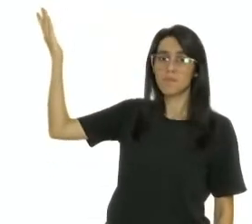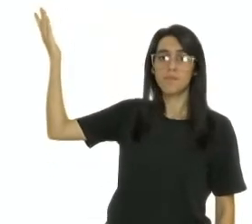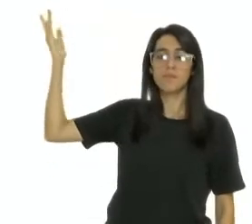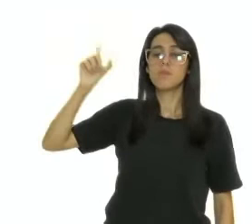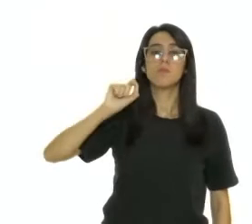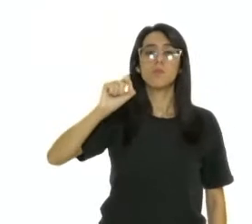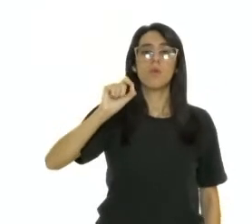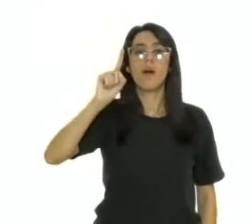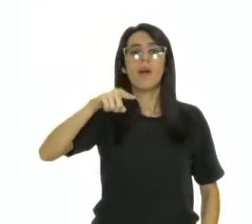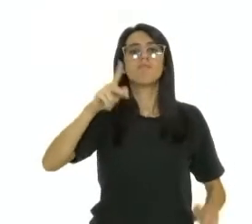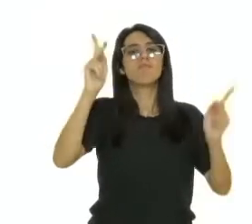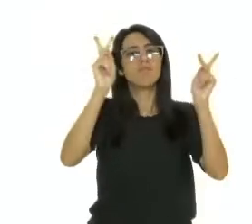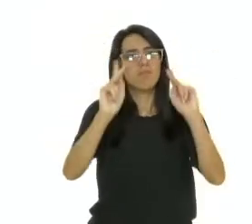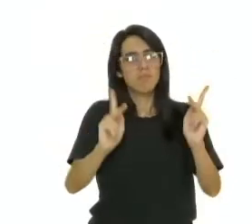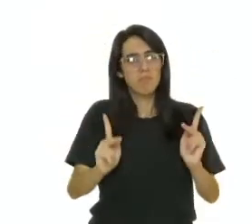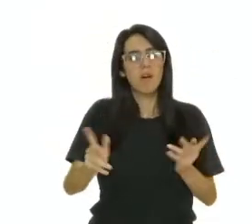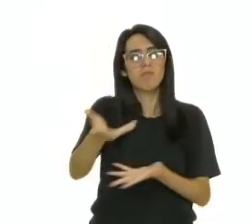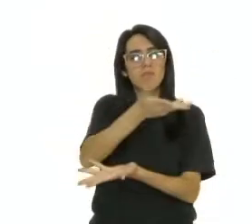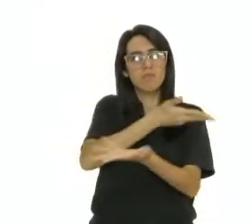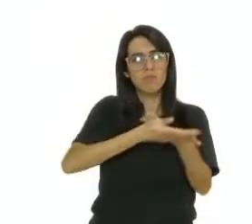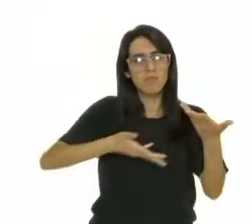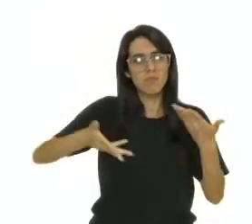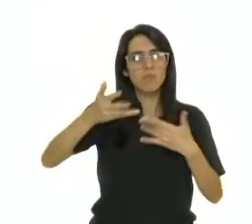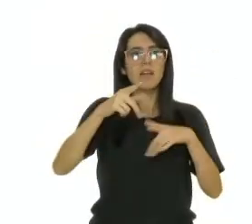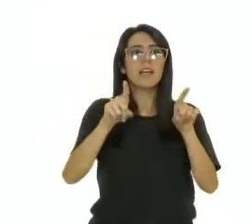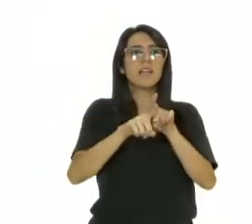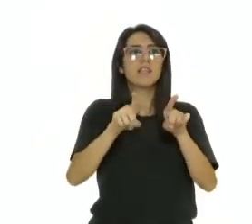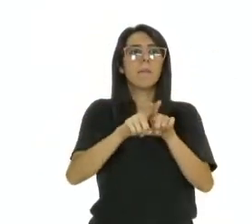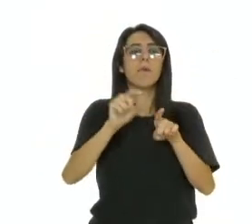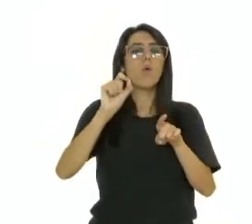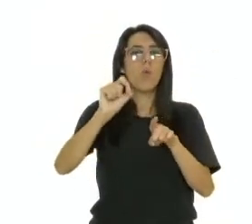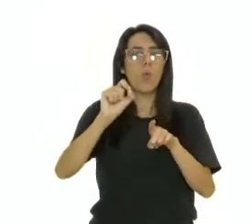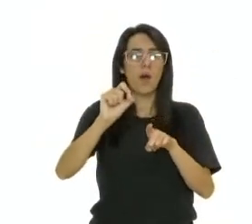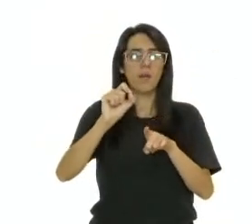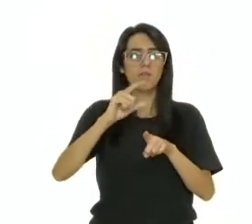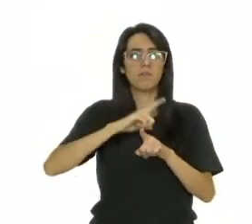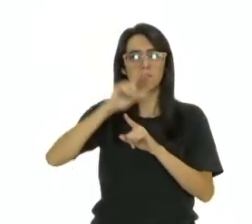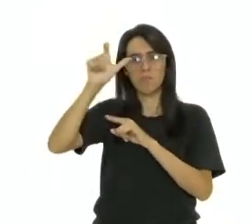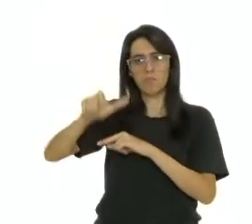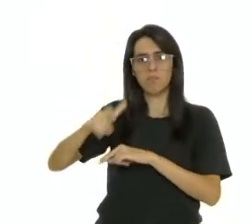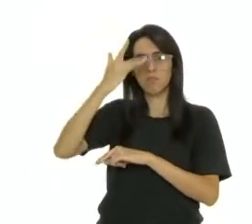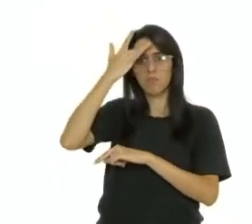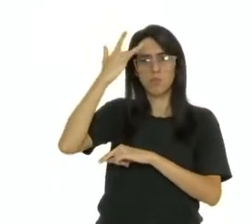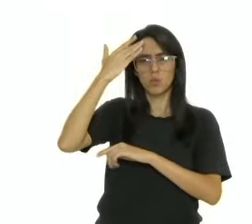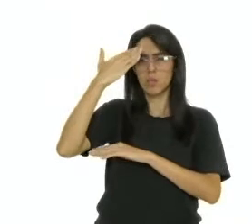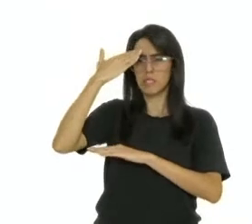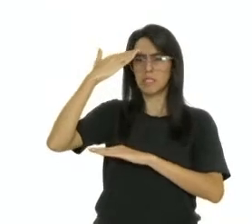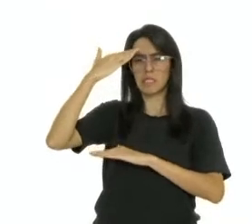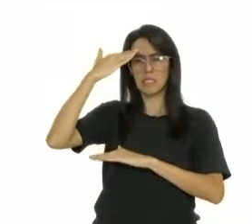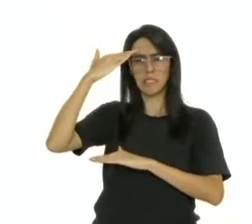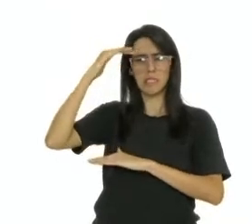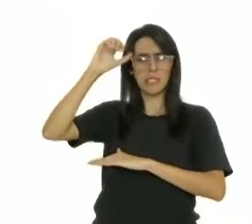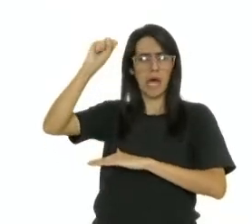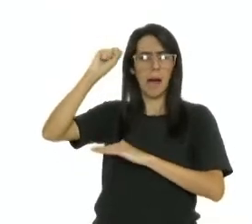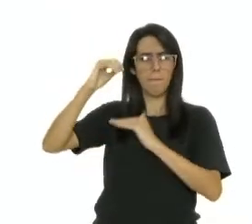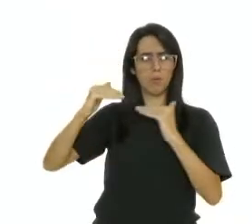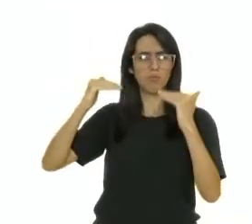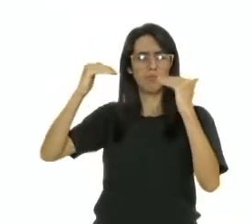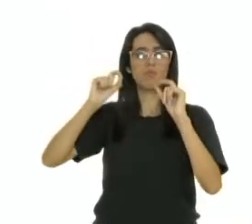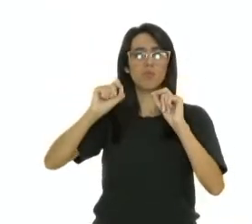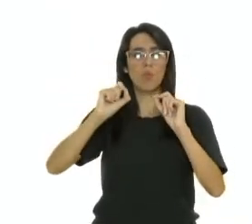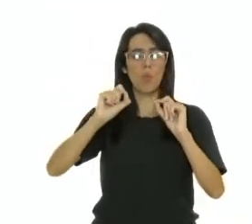na passividade e na não atividade, ou seja, para um sábio taoísta, a ação mais importante é a não